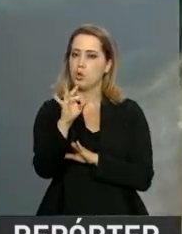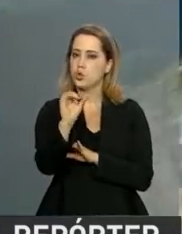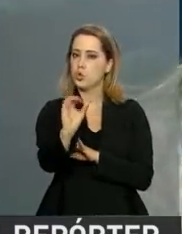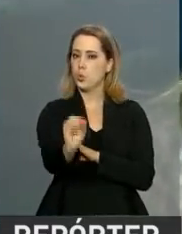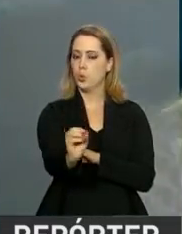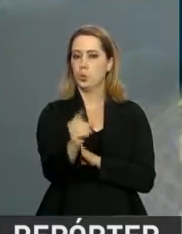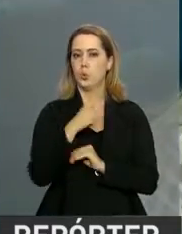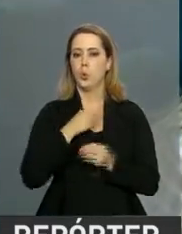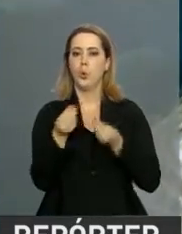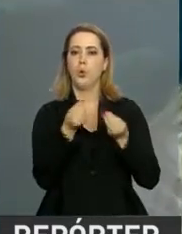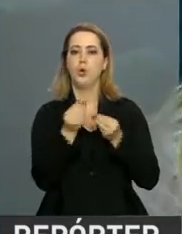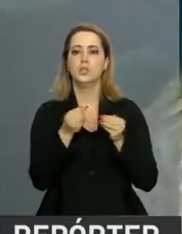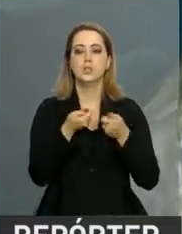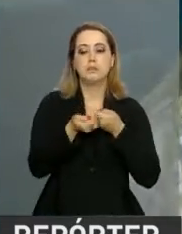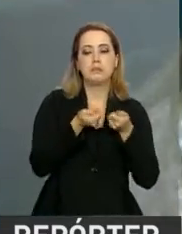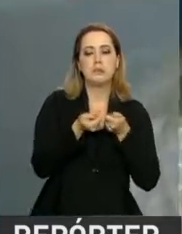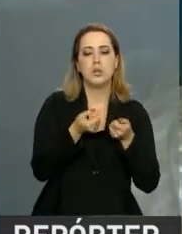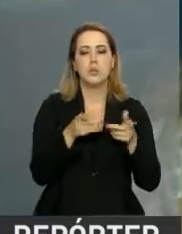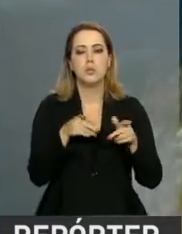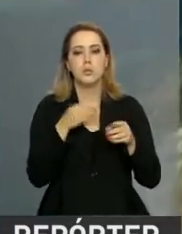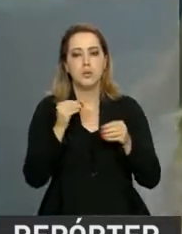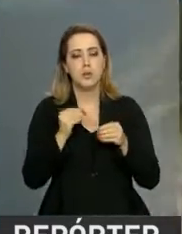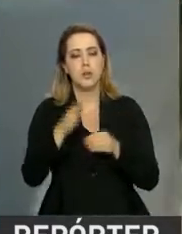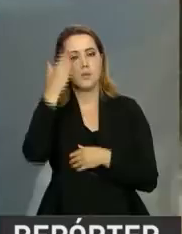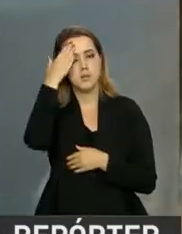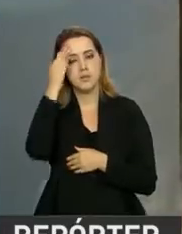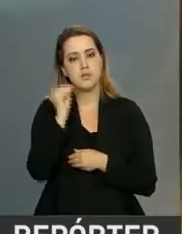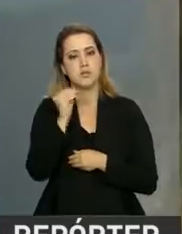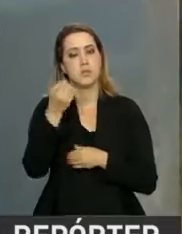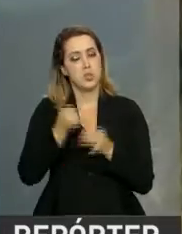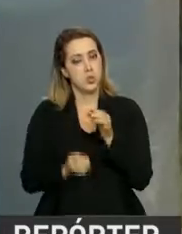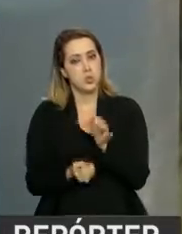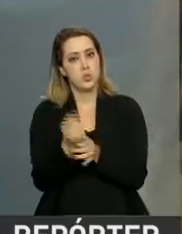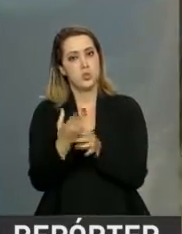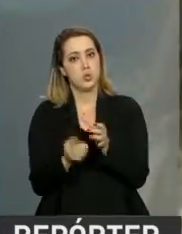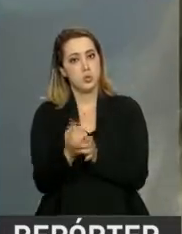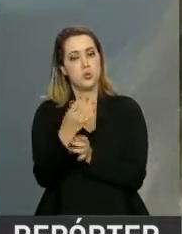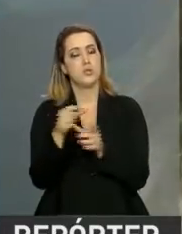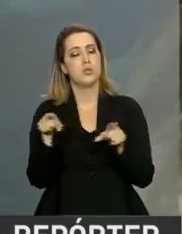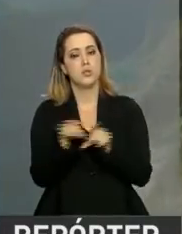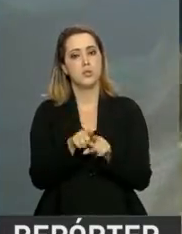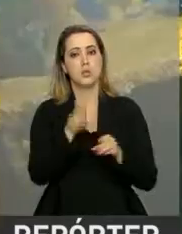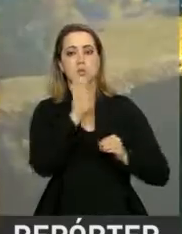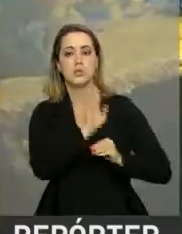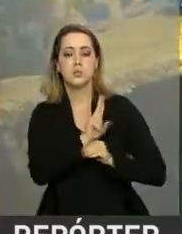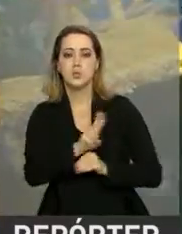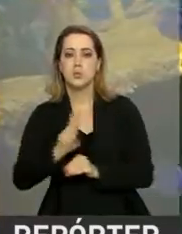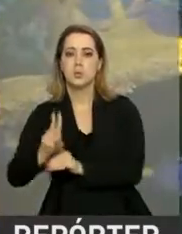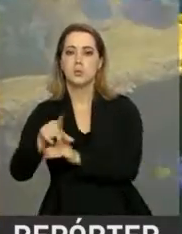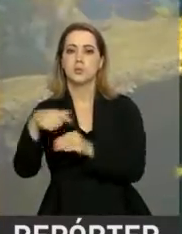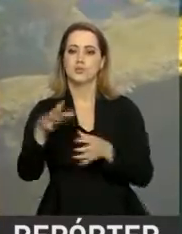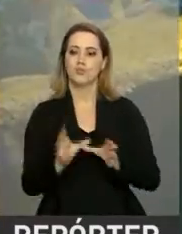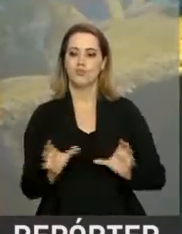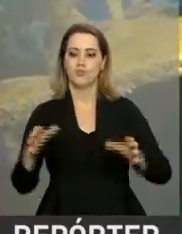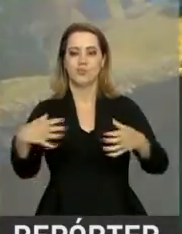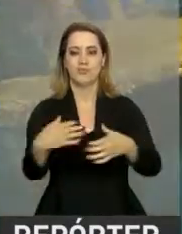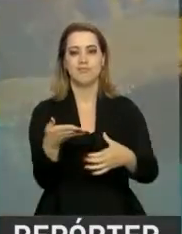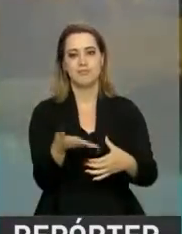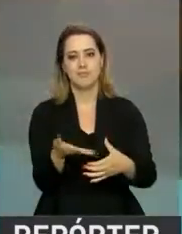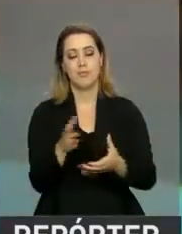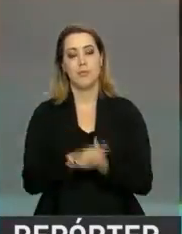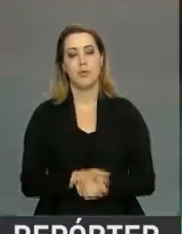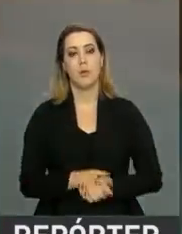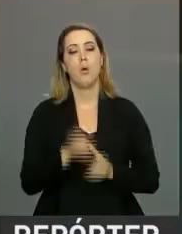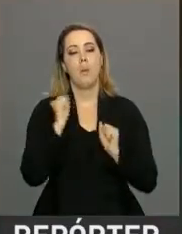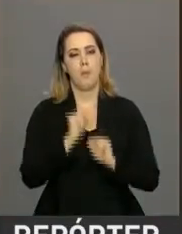gente tenta manipular os micro-organismos que já estão no coral, que são nativos, para que eles protejam o coral. O público poderá conferir as